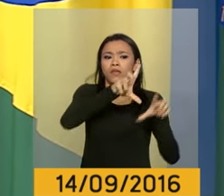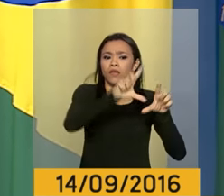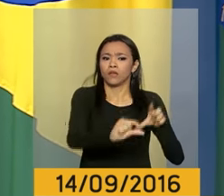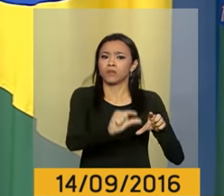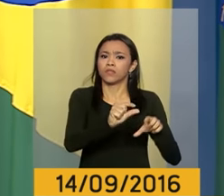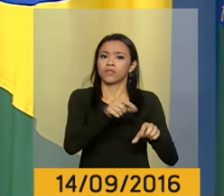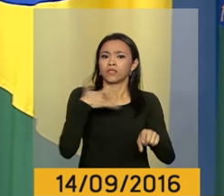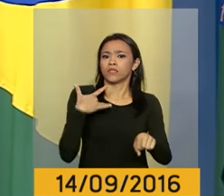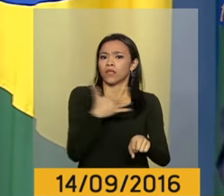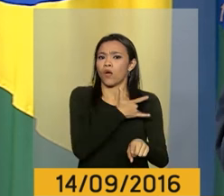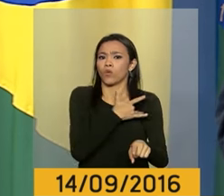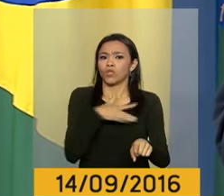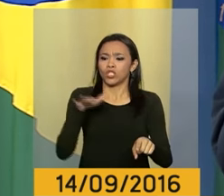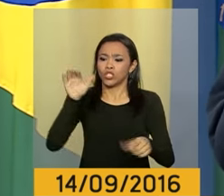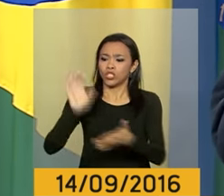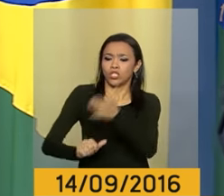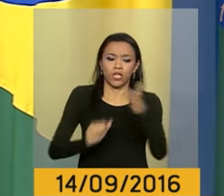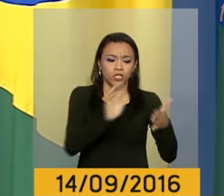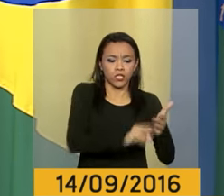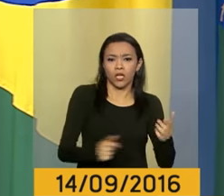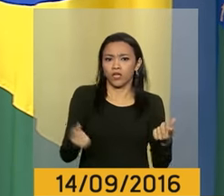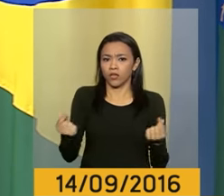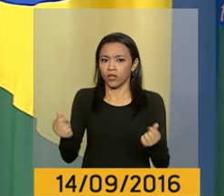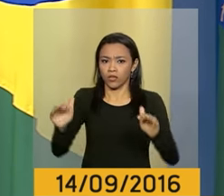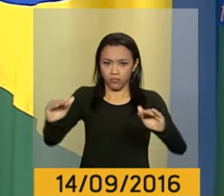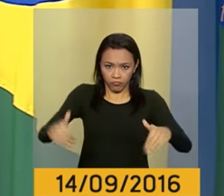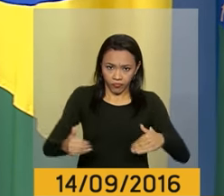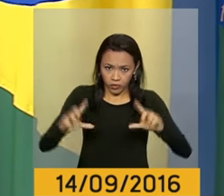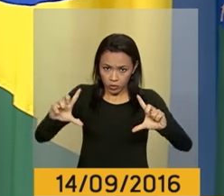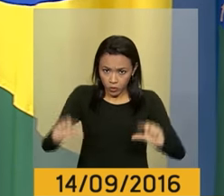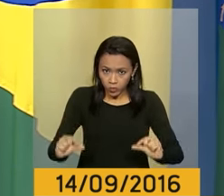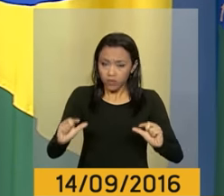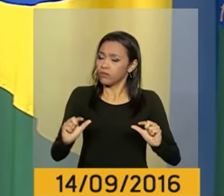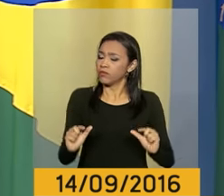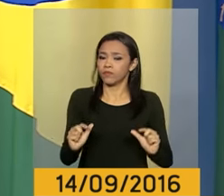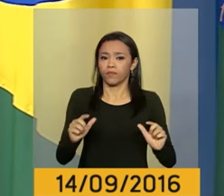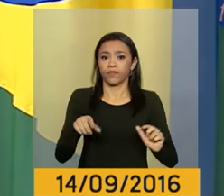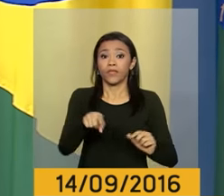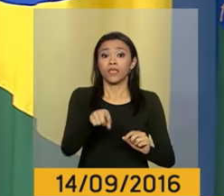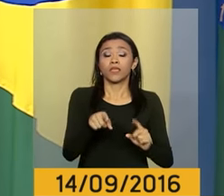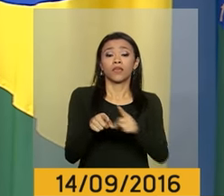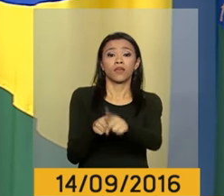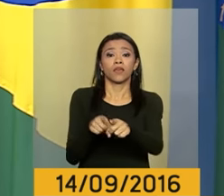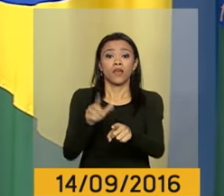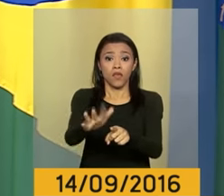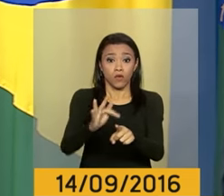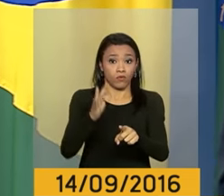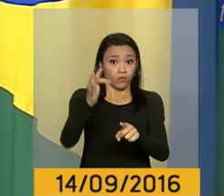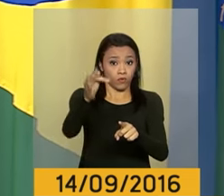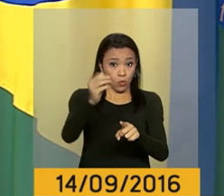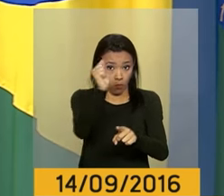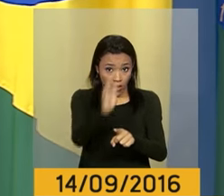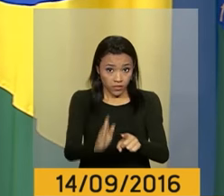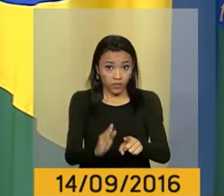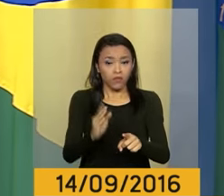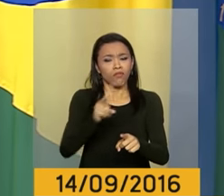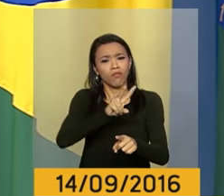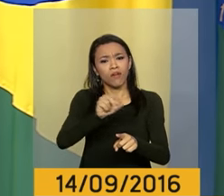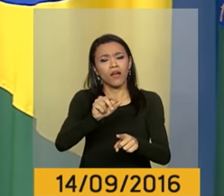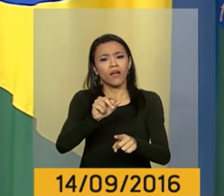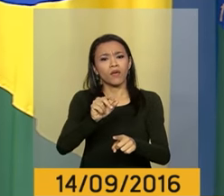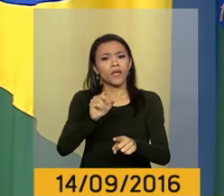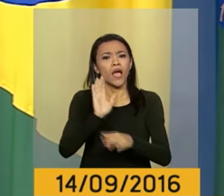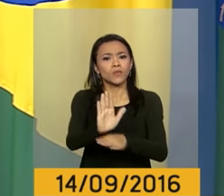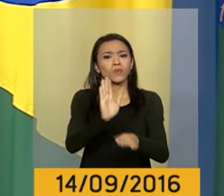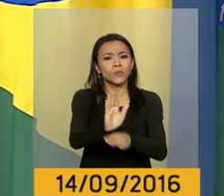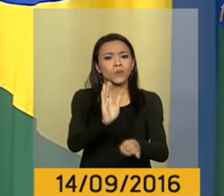é? Desconhece que a volta do crescimento do país reverterá em financiamento mais abundante para os serviços públicos. Olha